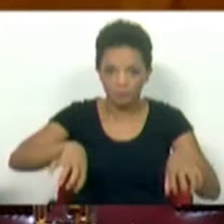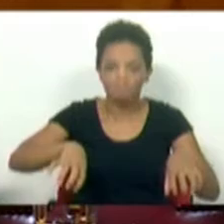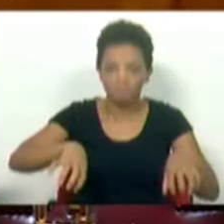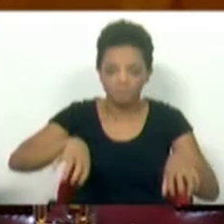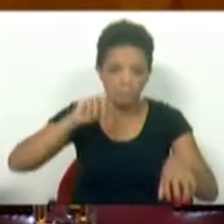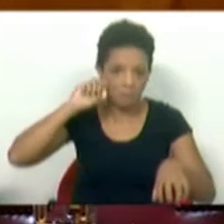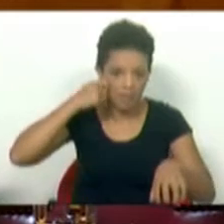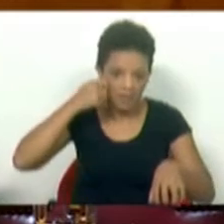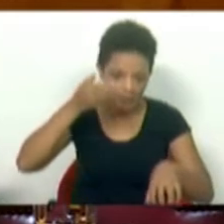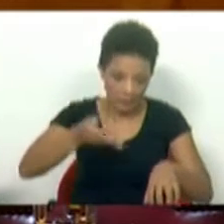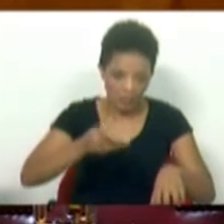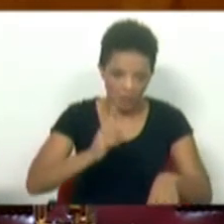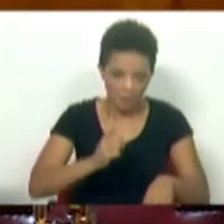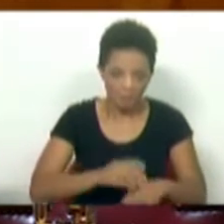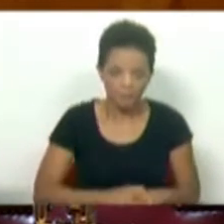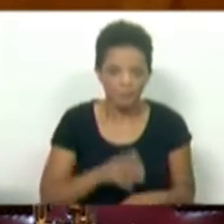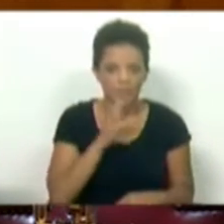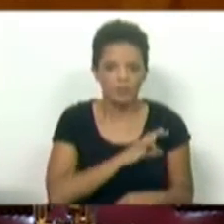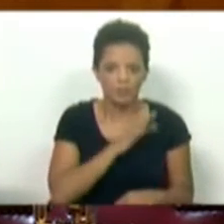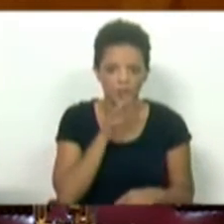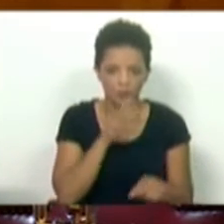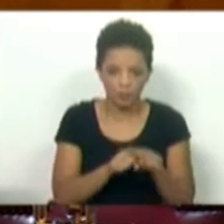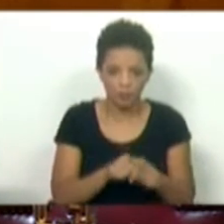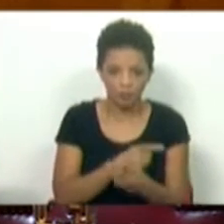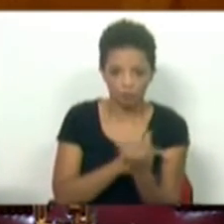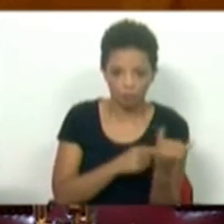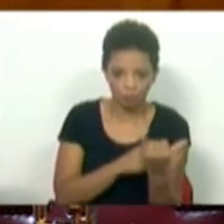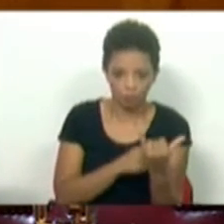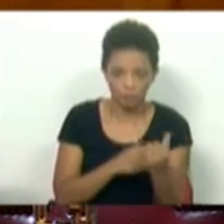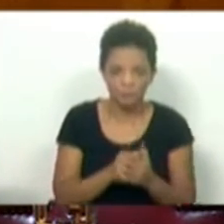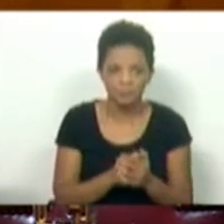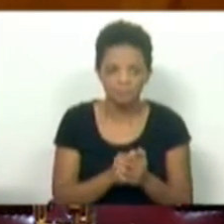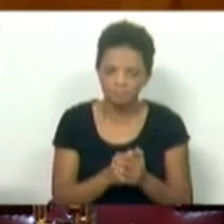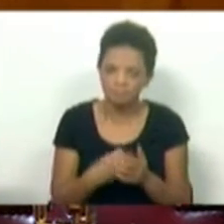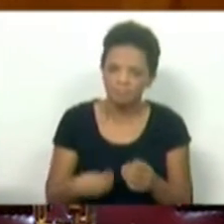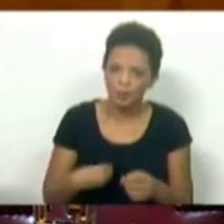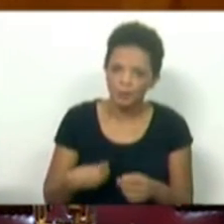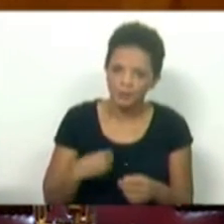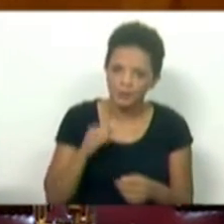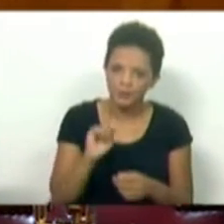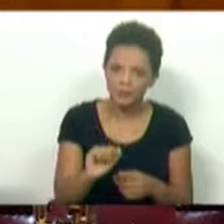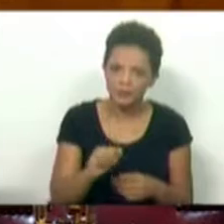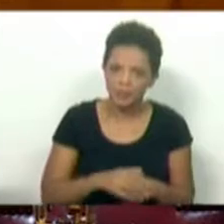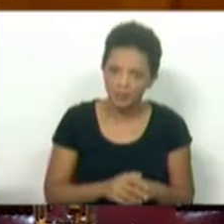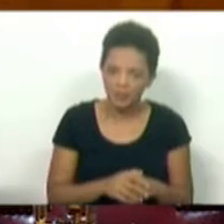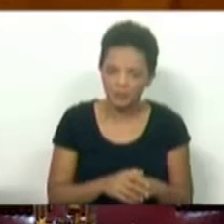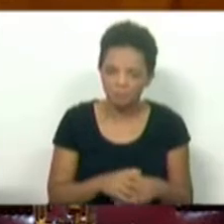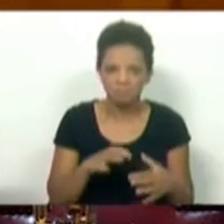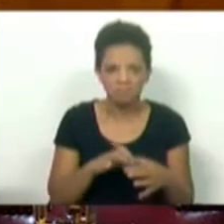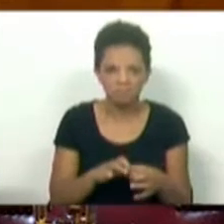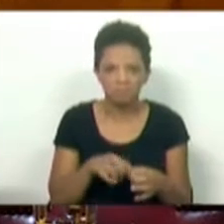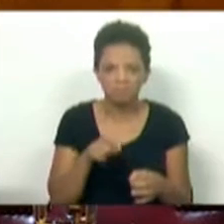da consequência. Senhora Deputada, em segundo lugar, registo a sua preocupação relativamente